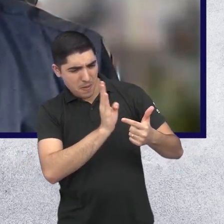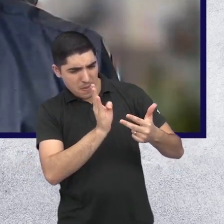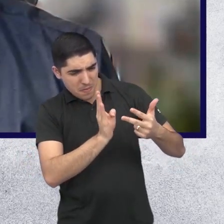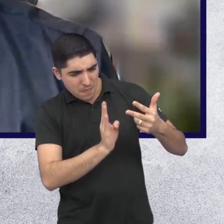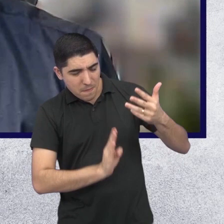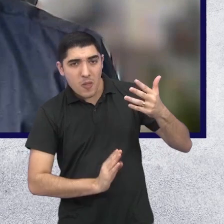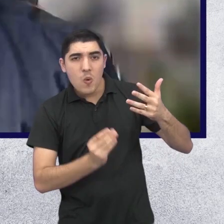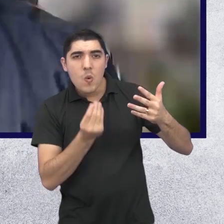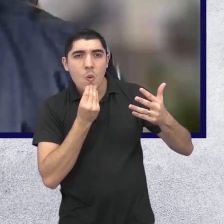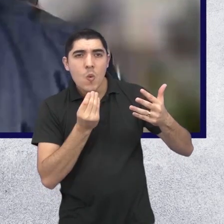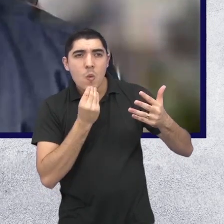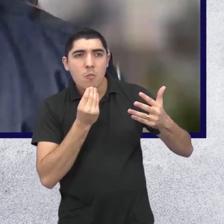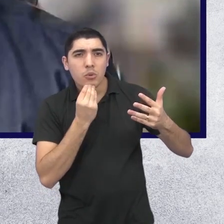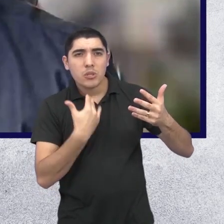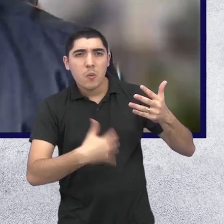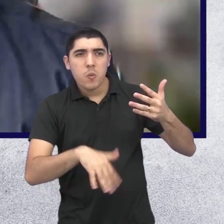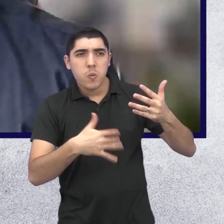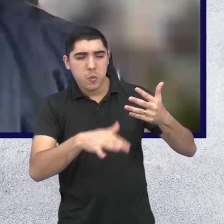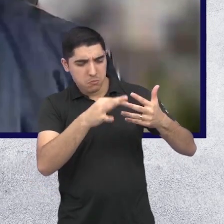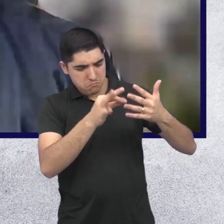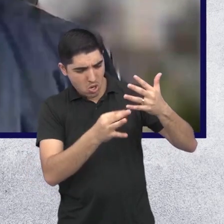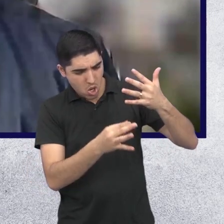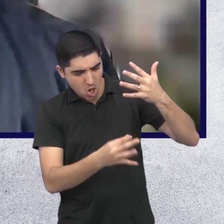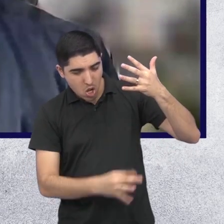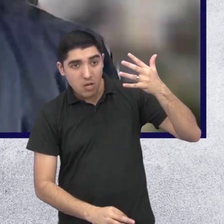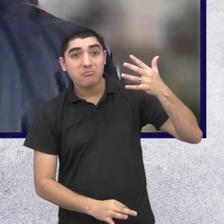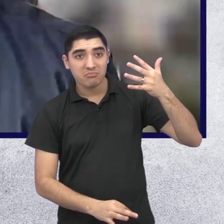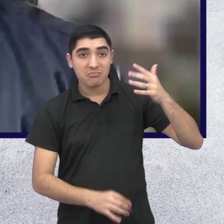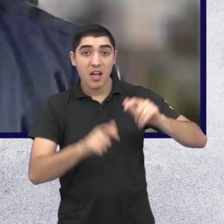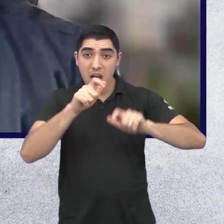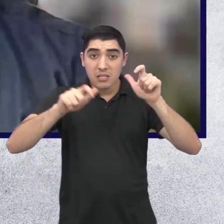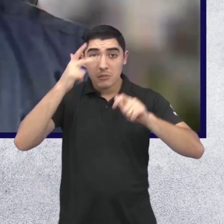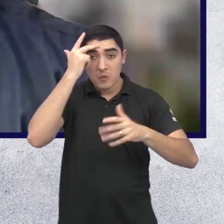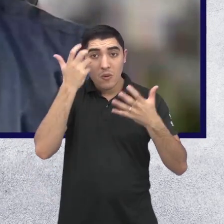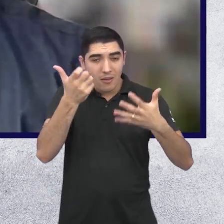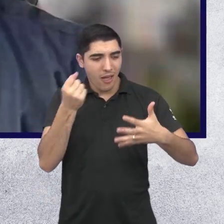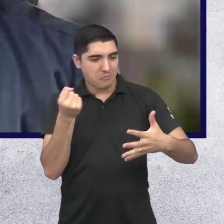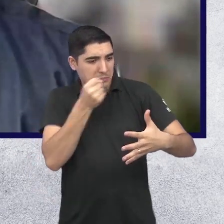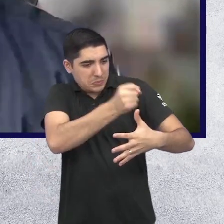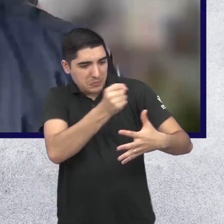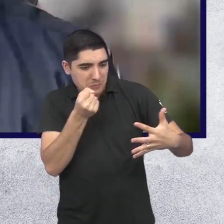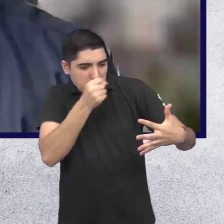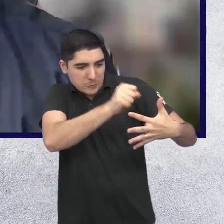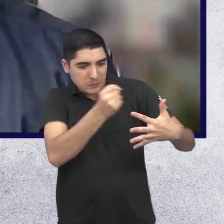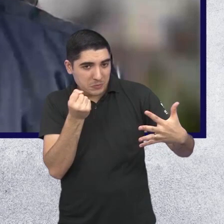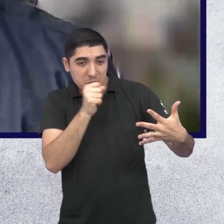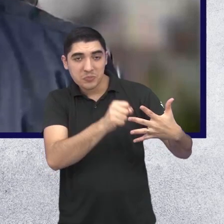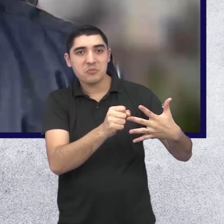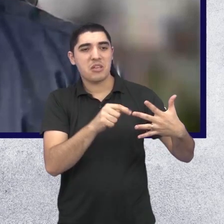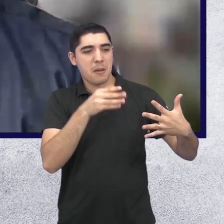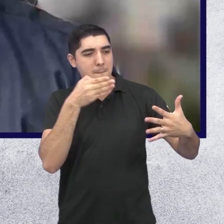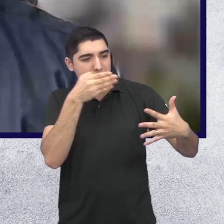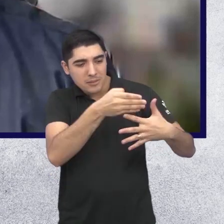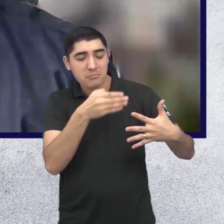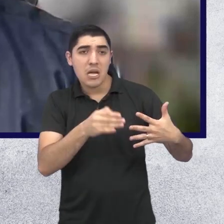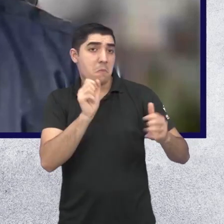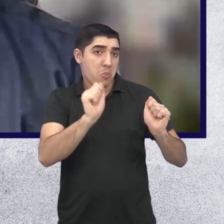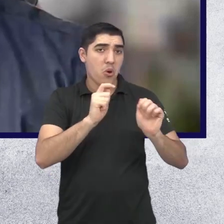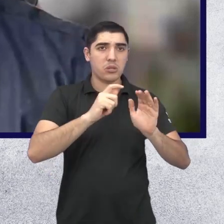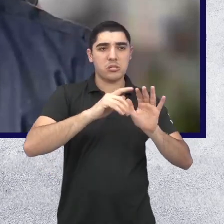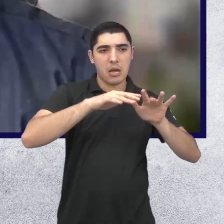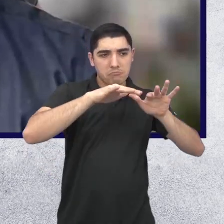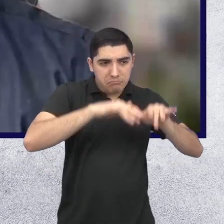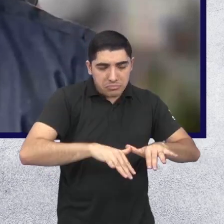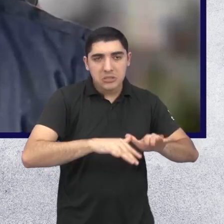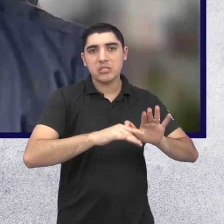como eu falei, tem um campo amplo, enorme aí para as pessoas se interessarem, não é um só, mas tem vários, como você falou, na escrita, no